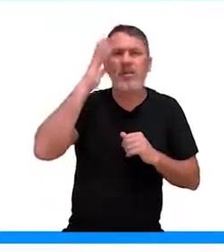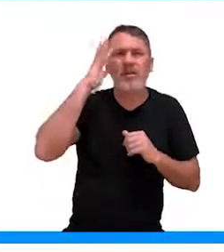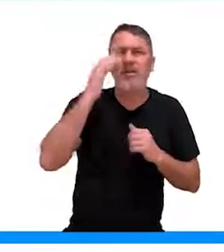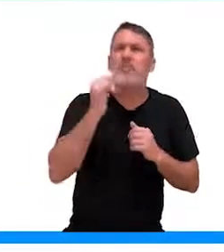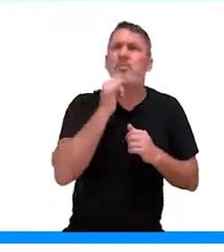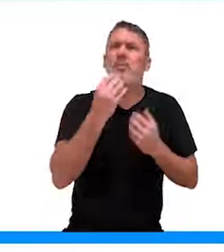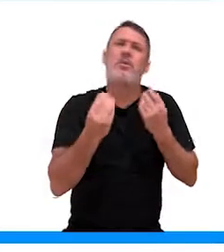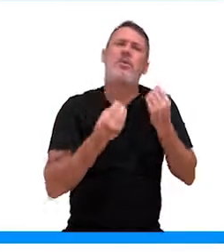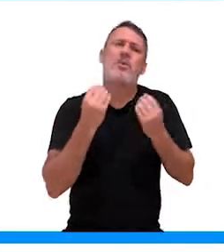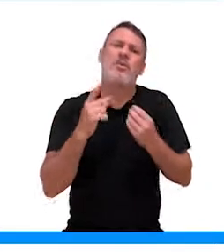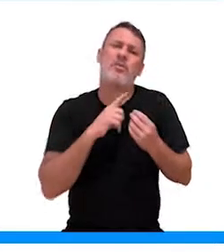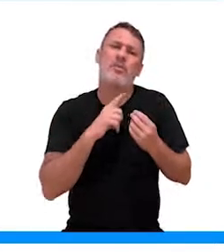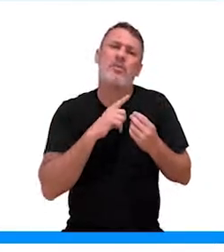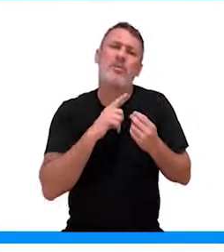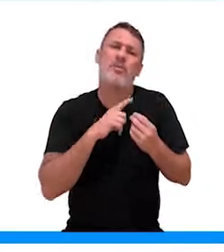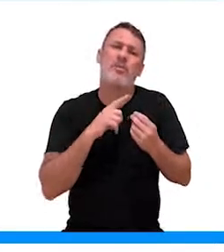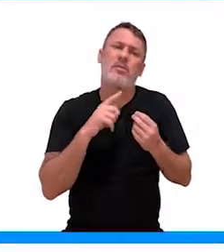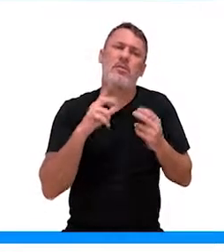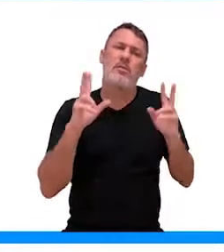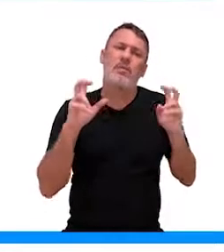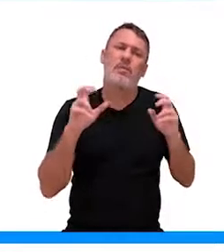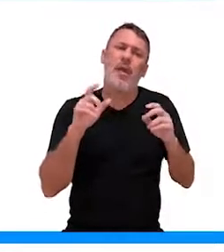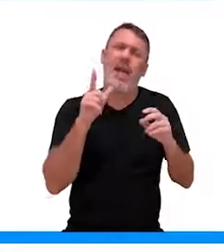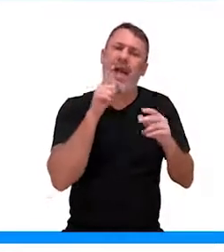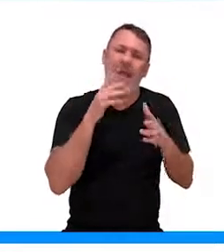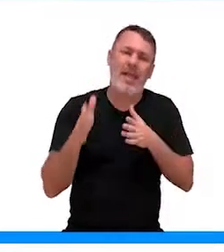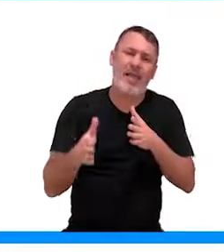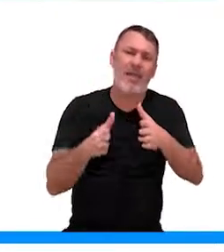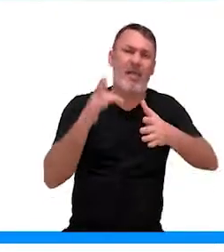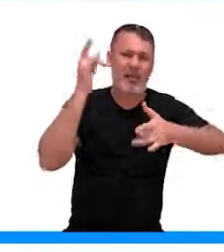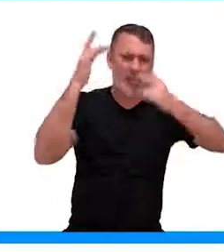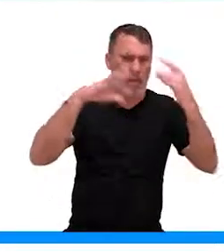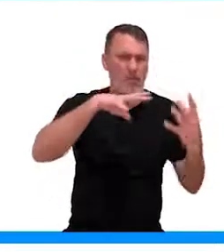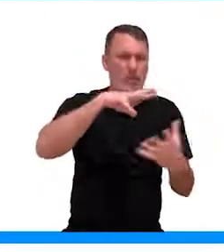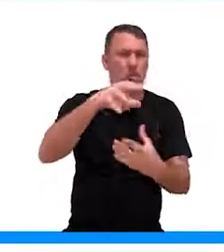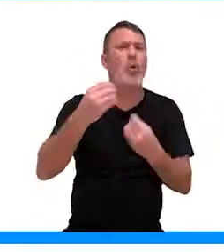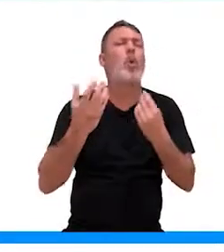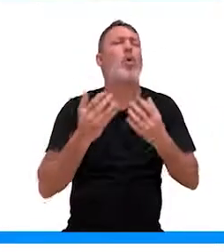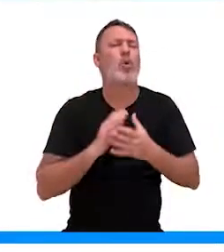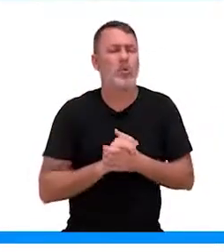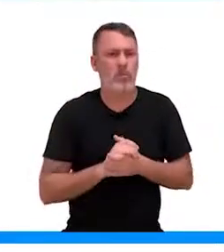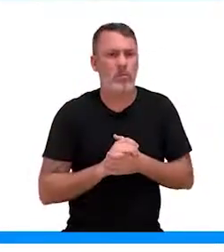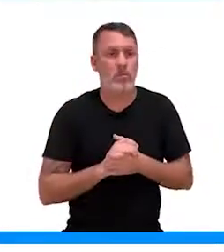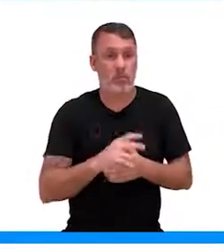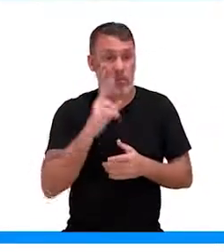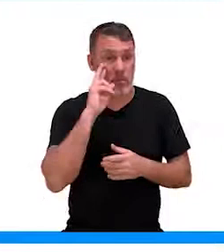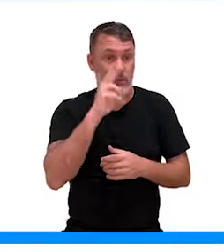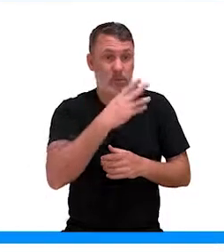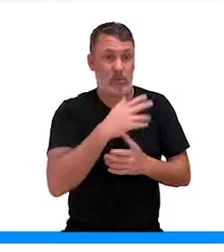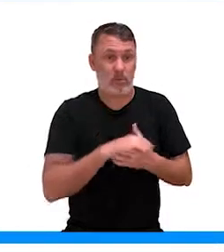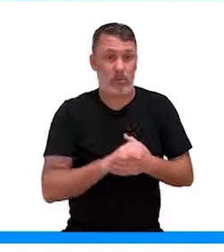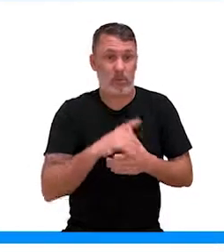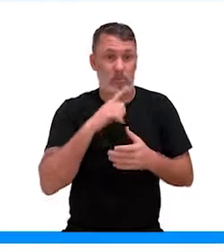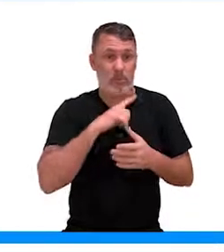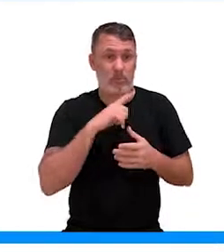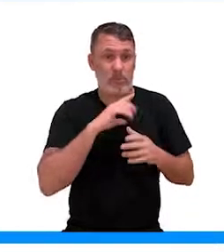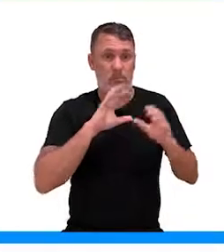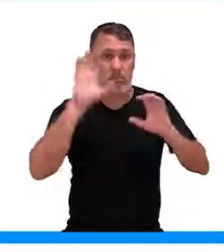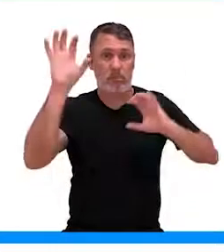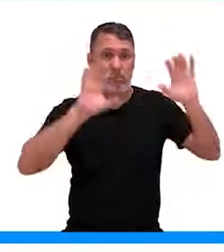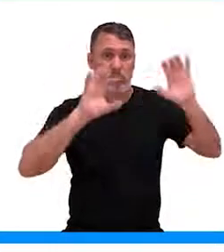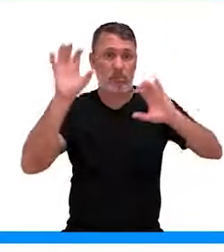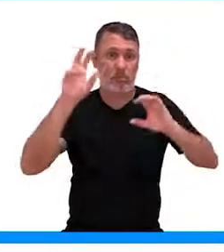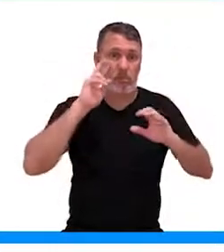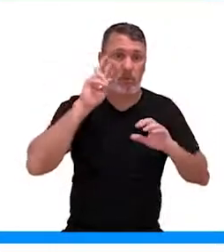acerca de disponibilidade hídrica no mundo? Olha lá, pântanos, solos gelados,